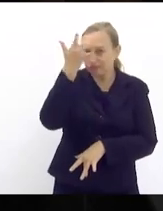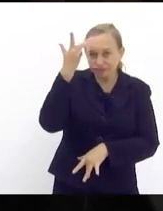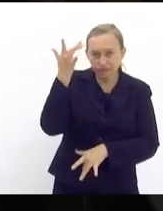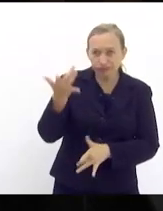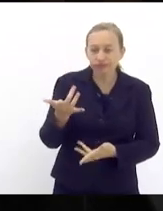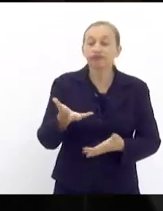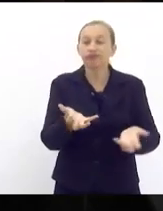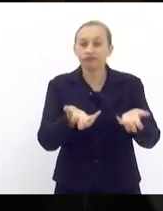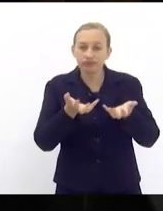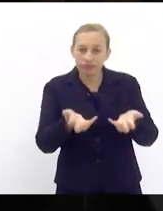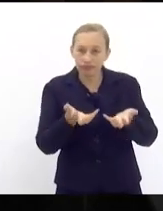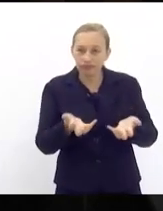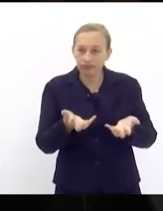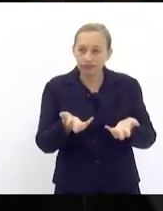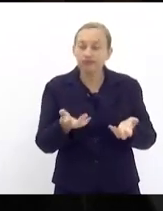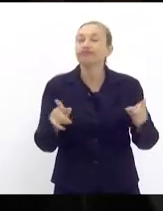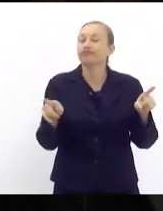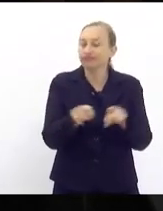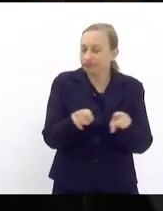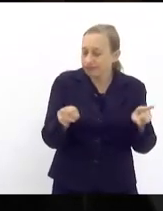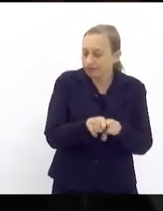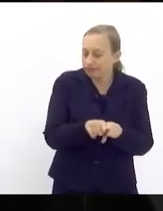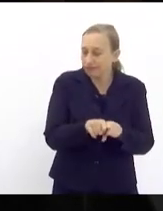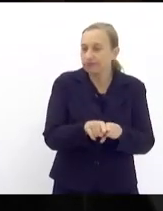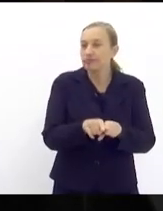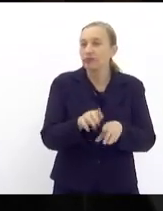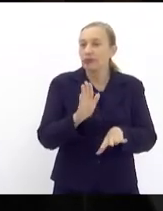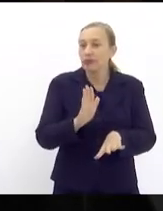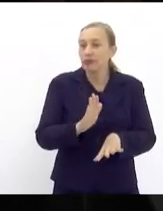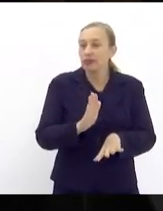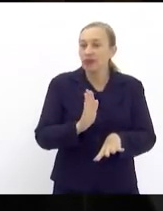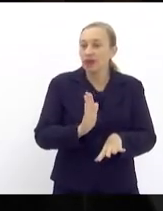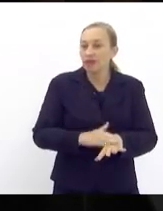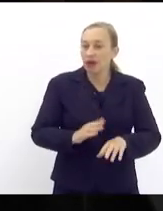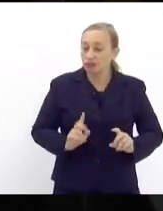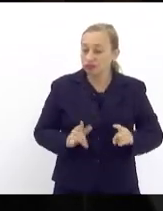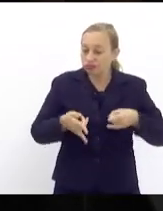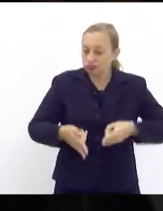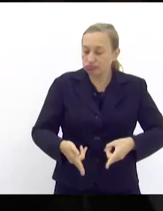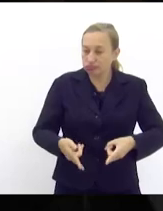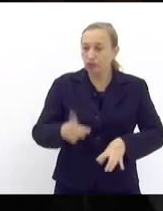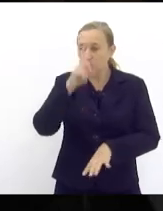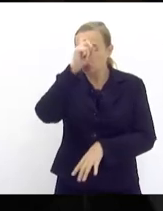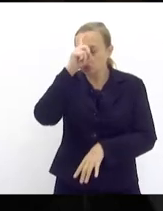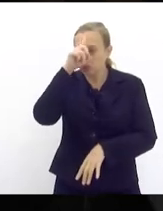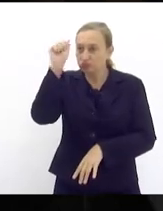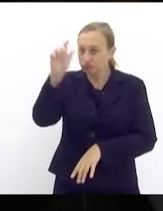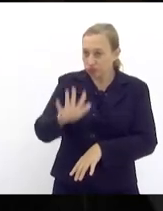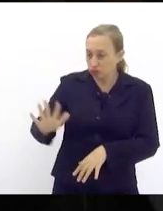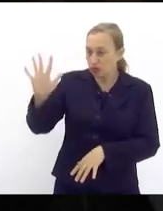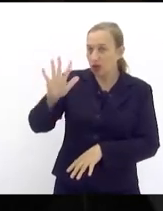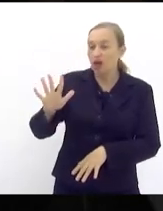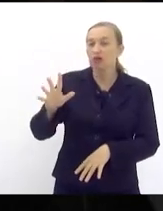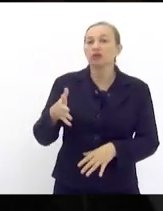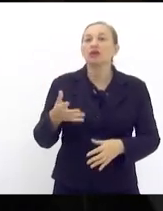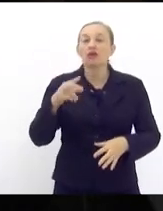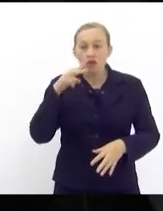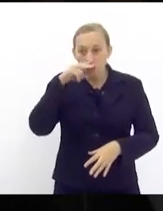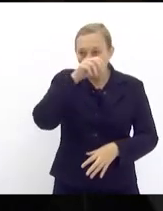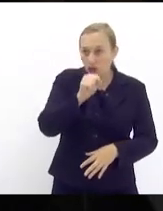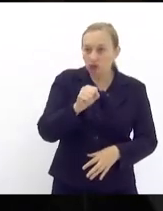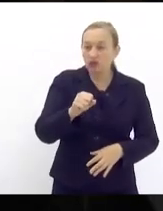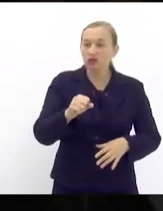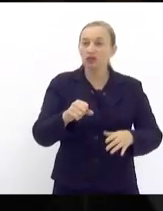queremos também ter mais leitos de saúde mental nos hospitais Gerais queremos fortalecer